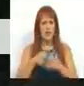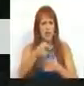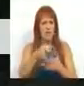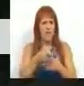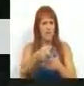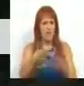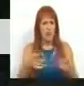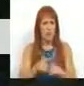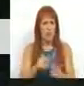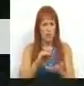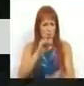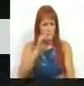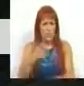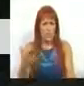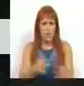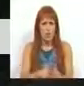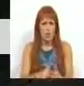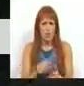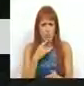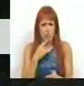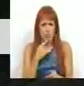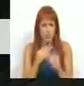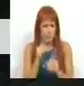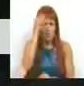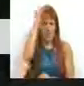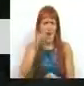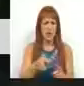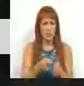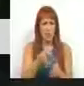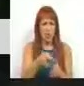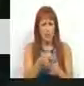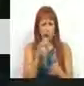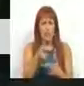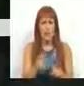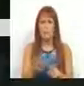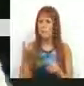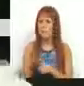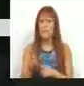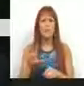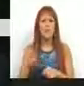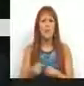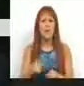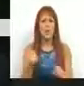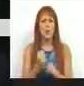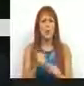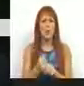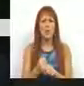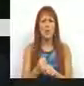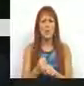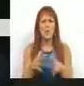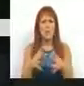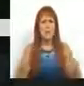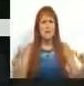pagar um volume substancialmente superior de contribuições, nomeadamente quando o emprego não tem o